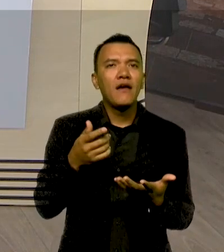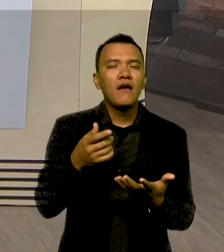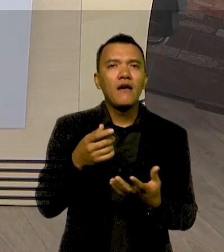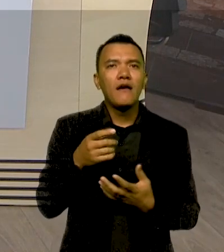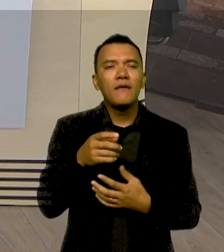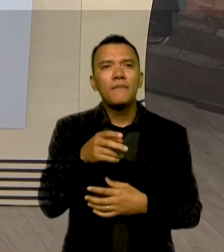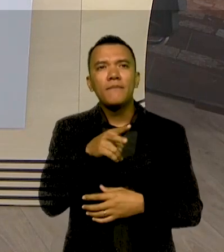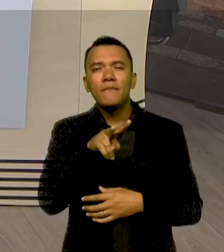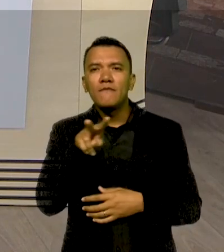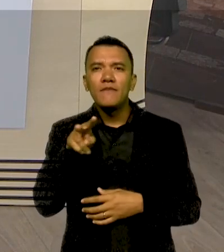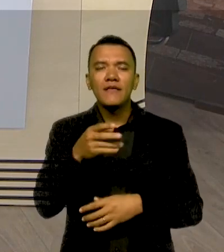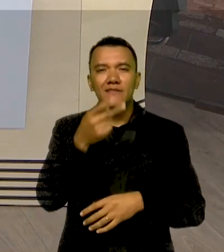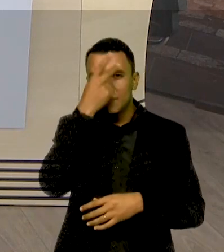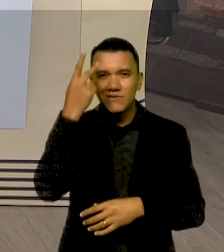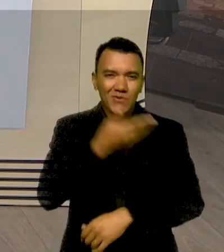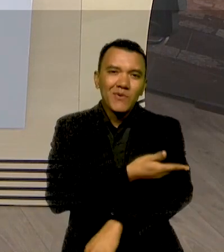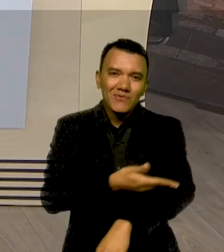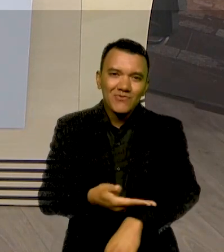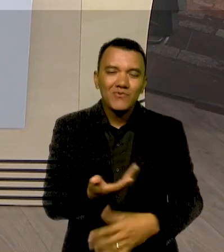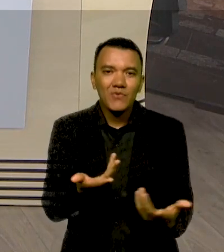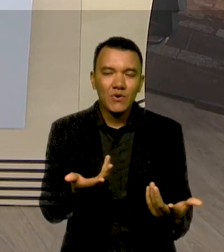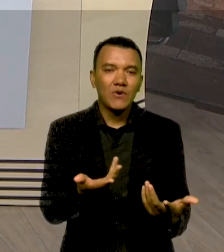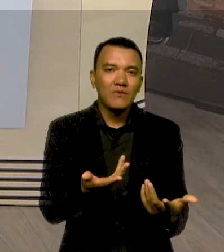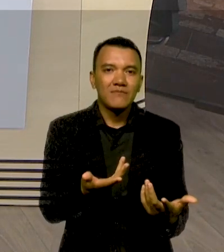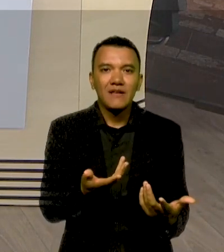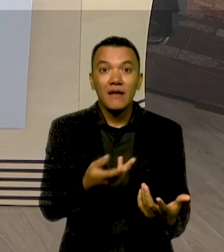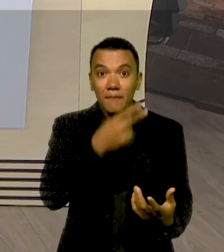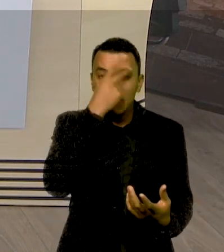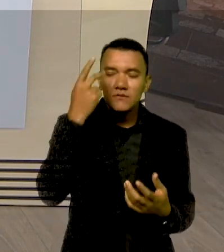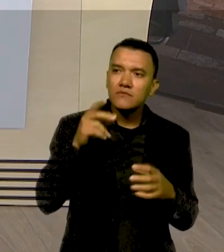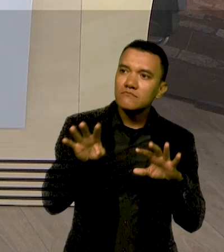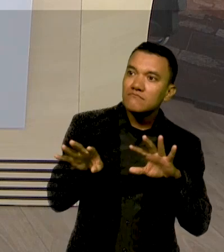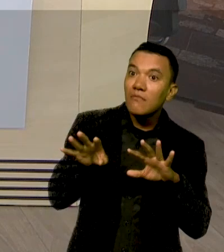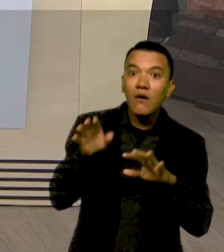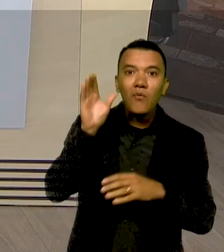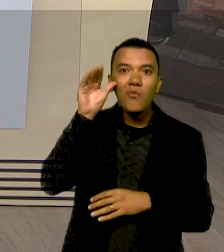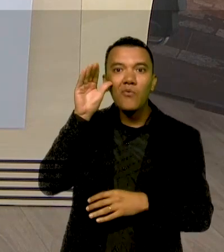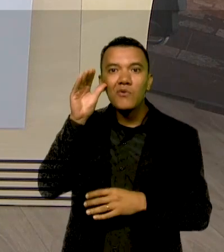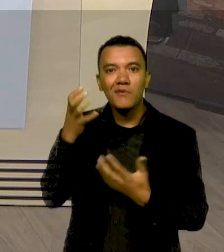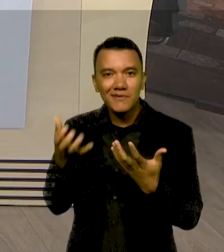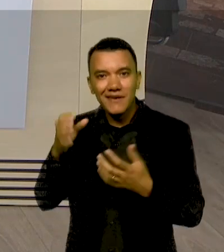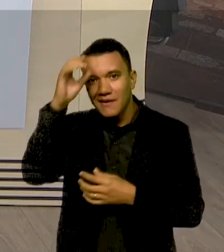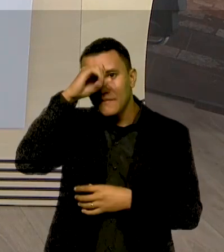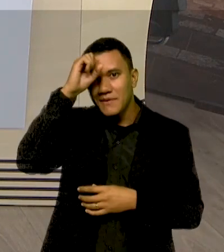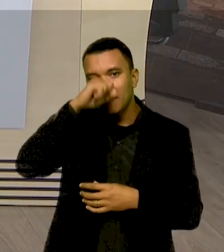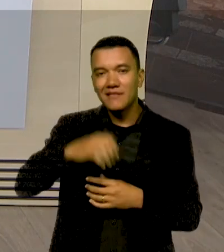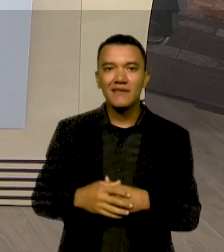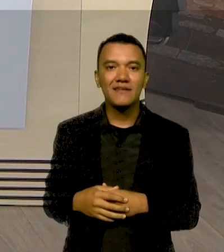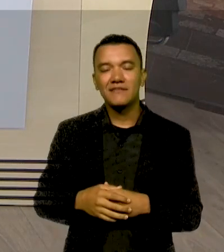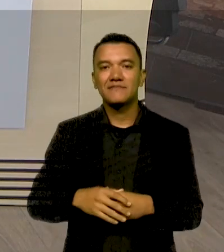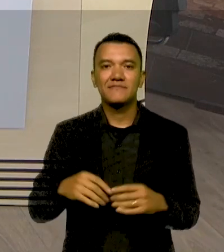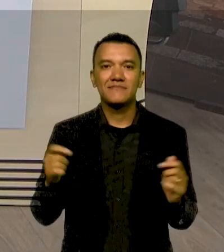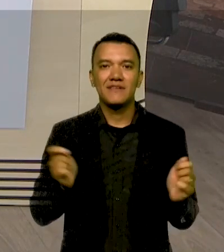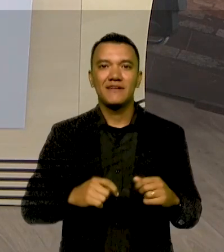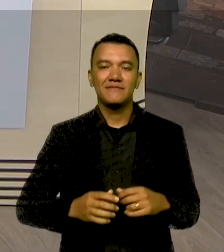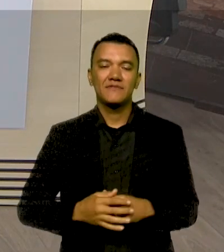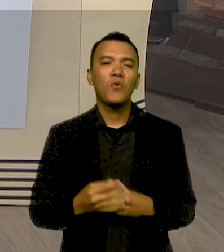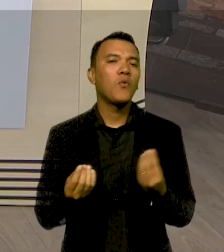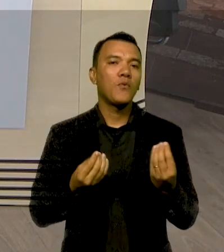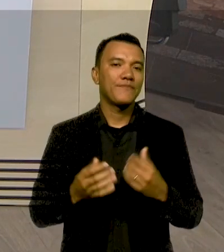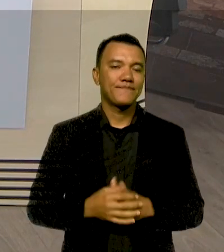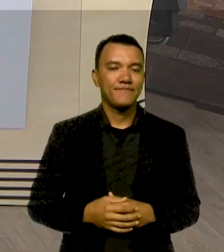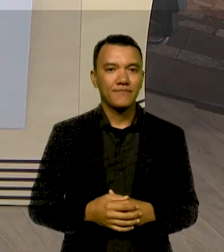esse comportamento, né, por parte dessas pessoas que têm os horizontes abertos? Eu